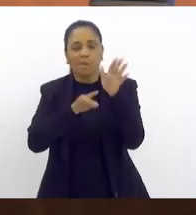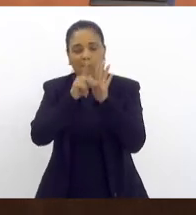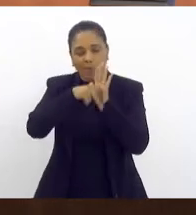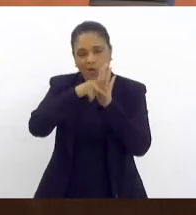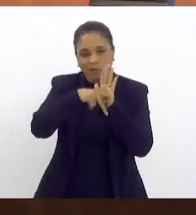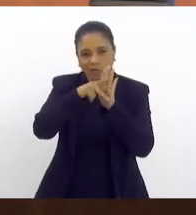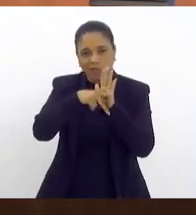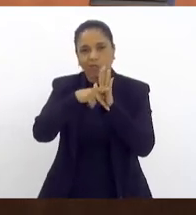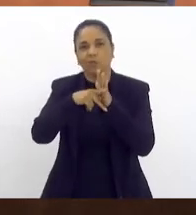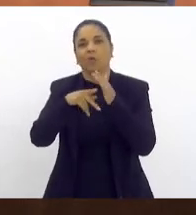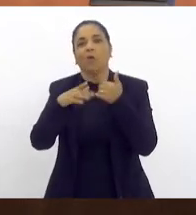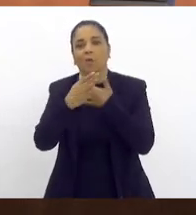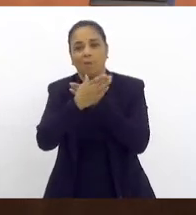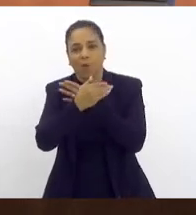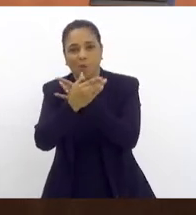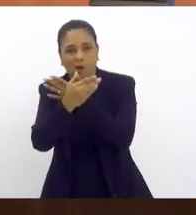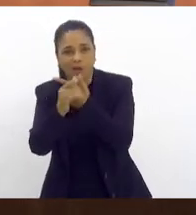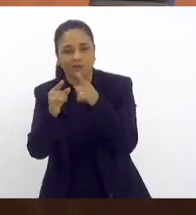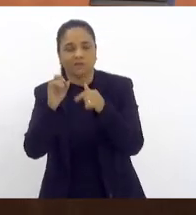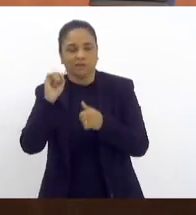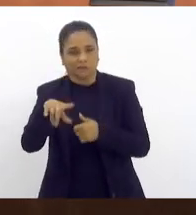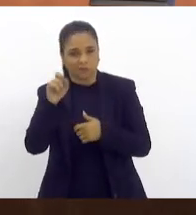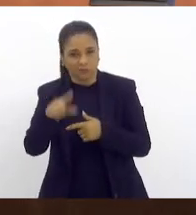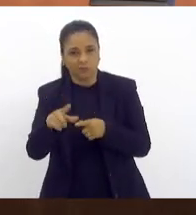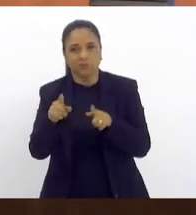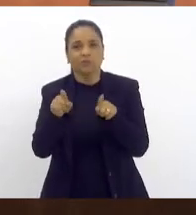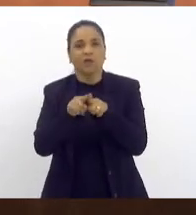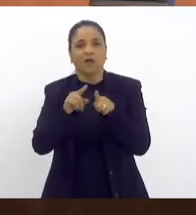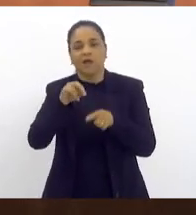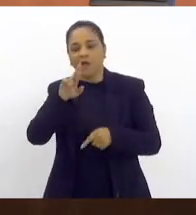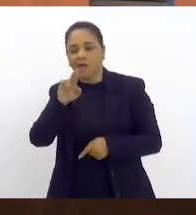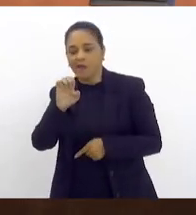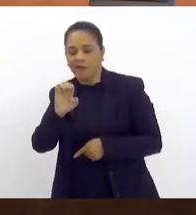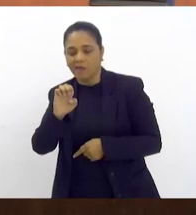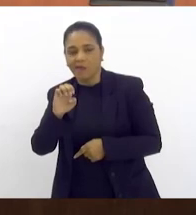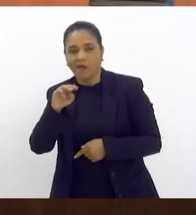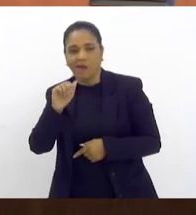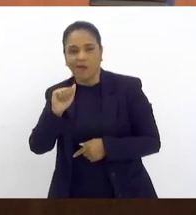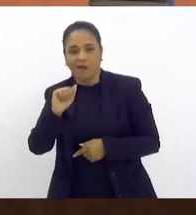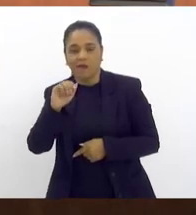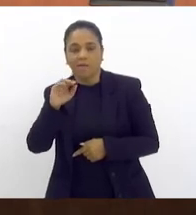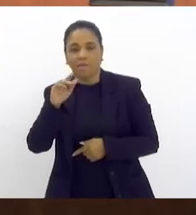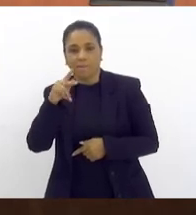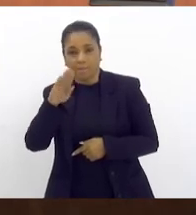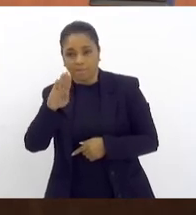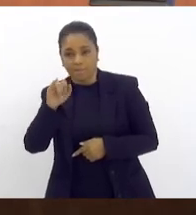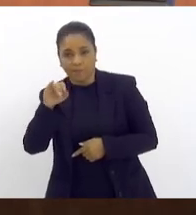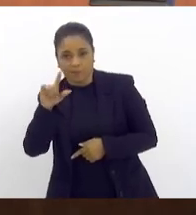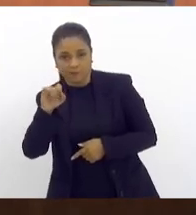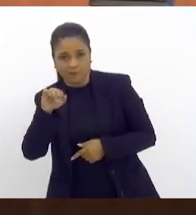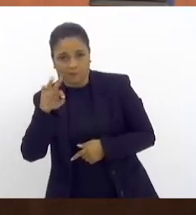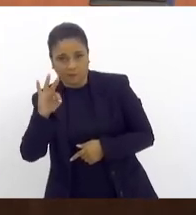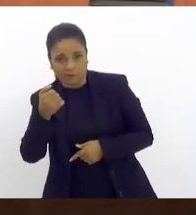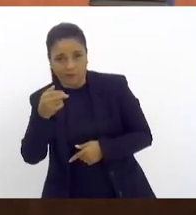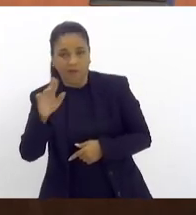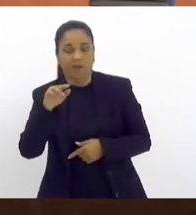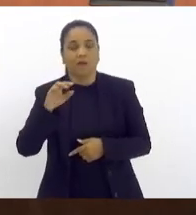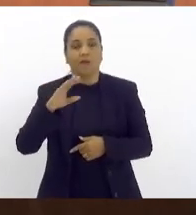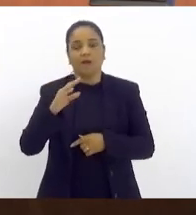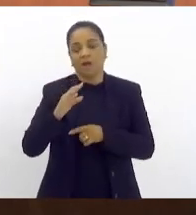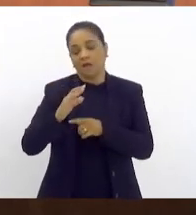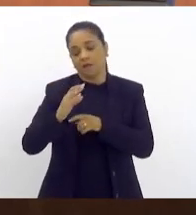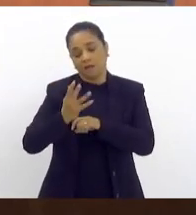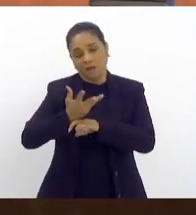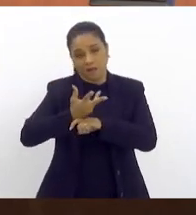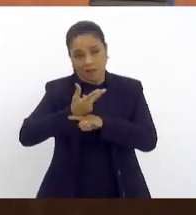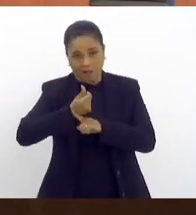a clínica holon a clínica estima a reabilitar e a Criarte pesquisa em sobre a programação que